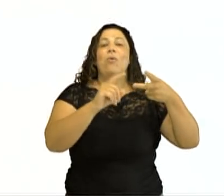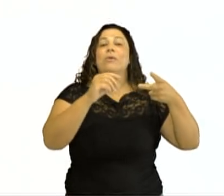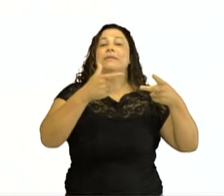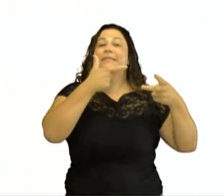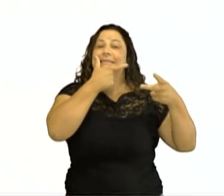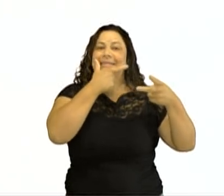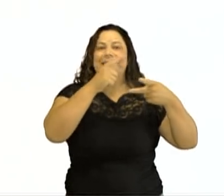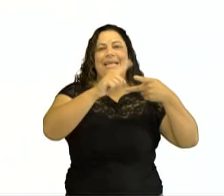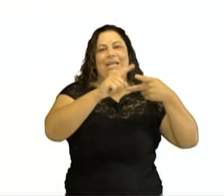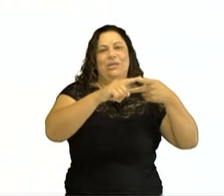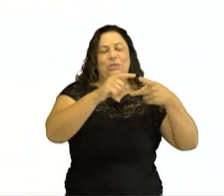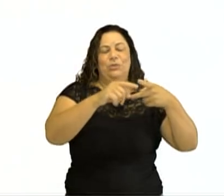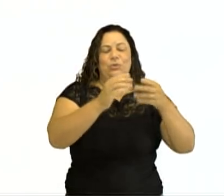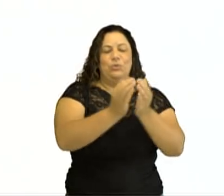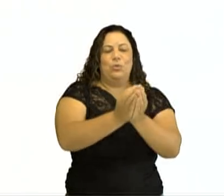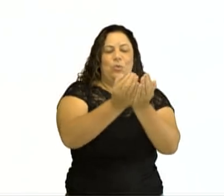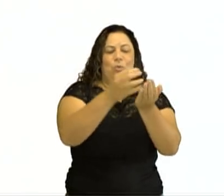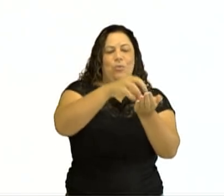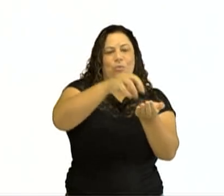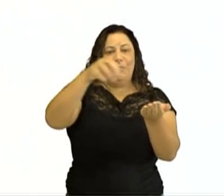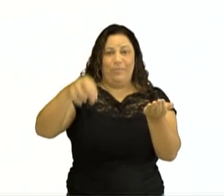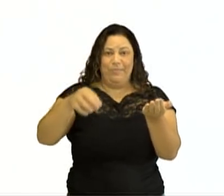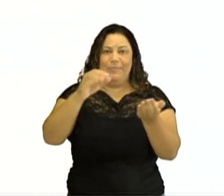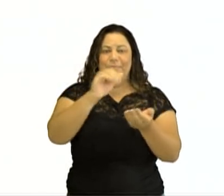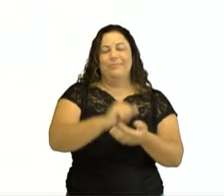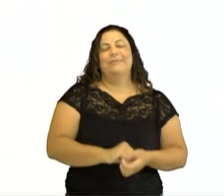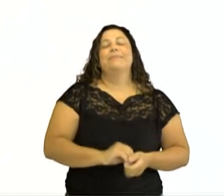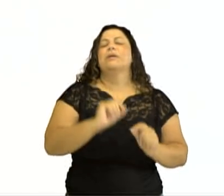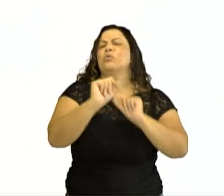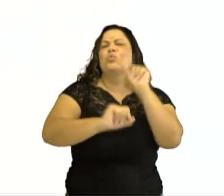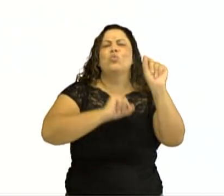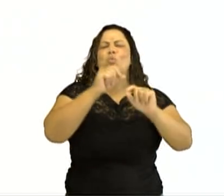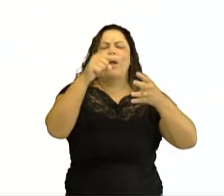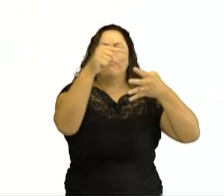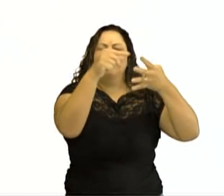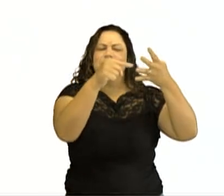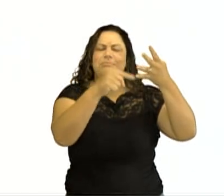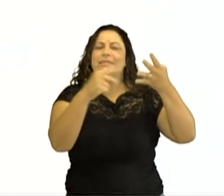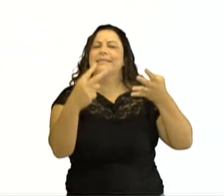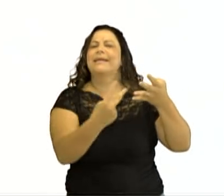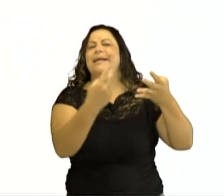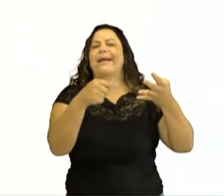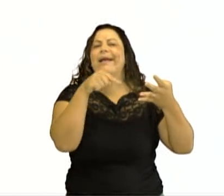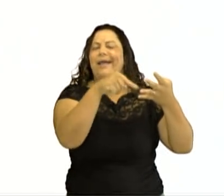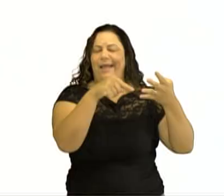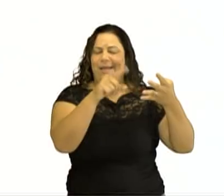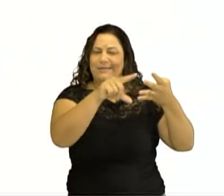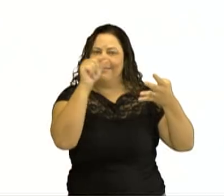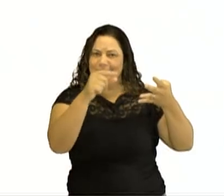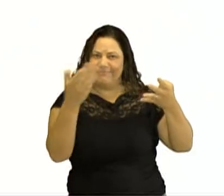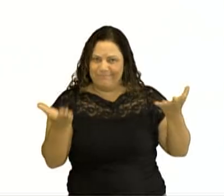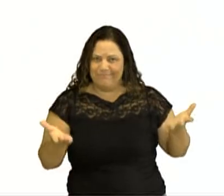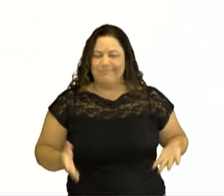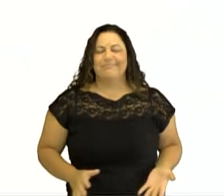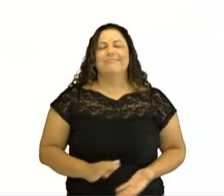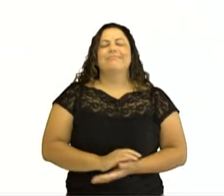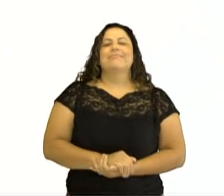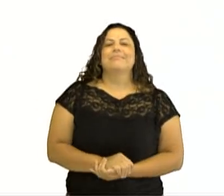inclui na categoria dos lipídios? Presta bem atenção, responde aí e já retornamos para a correção.